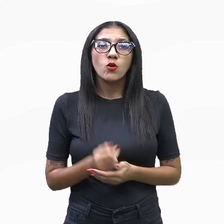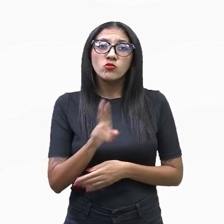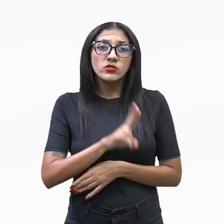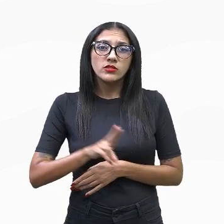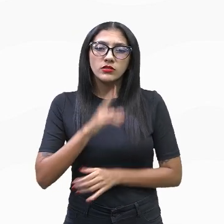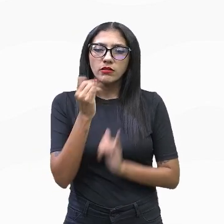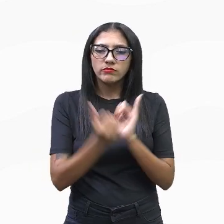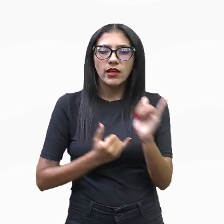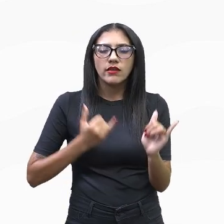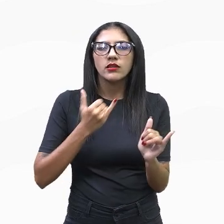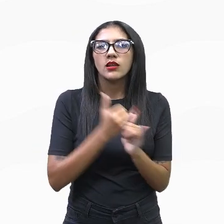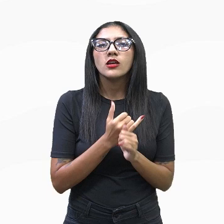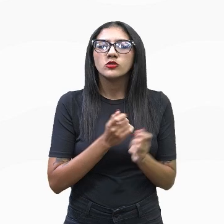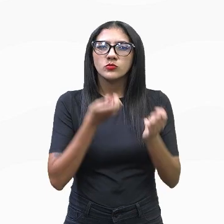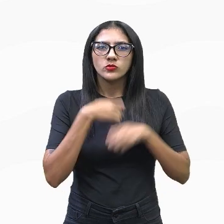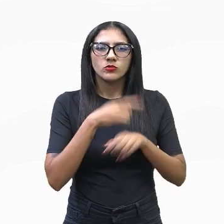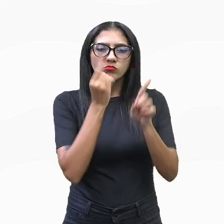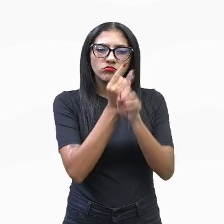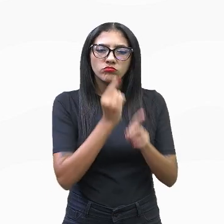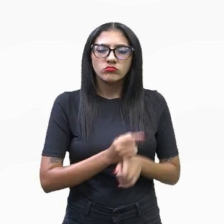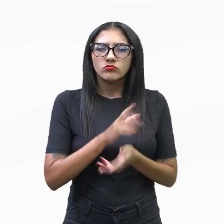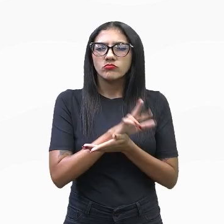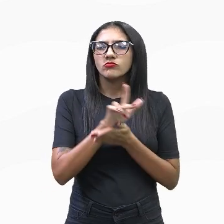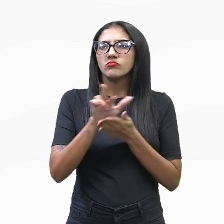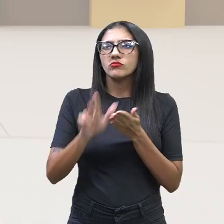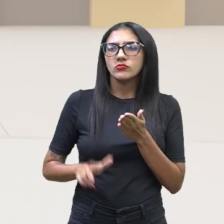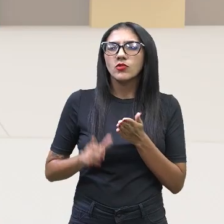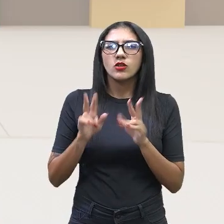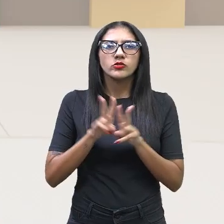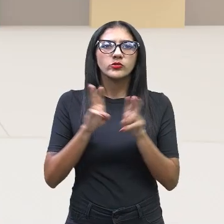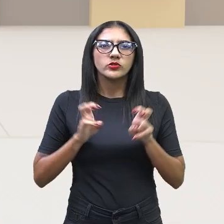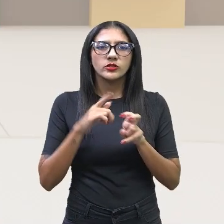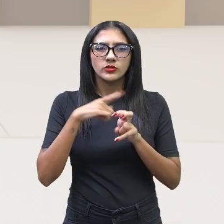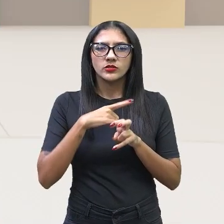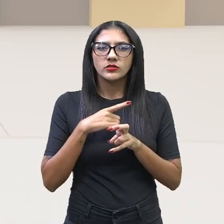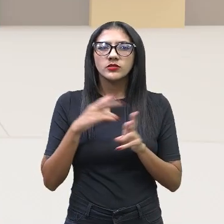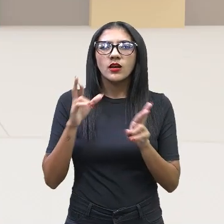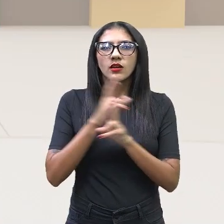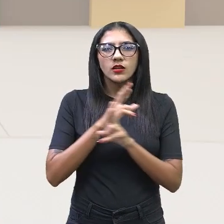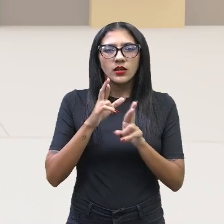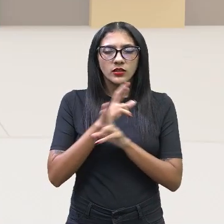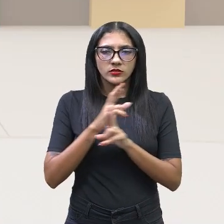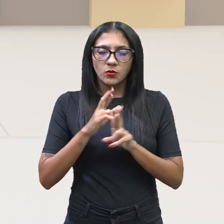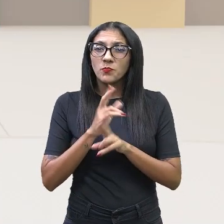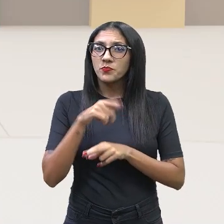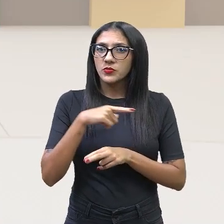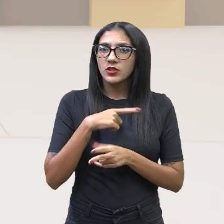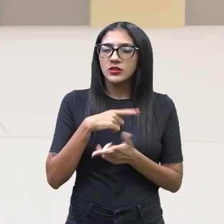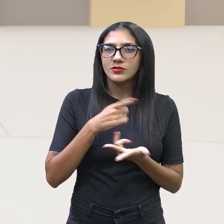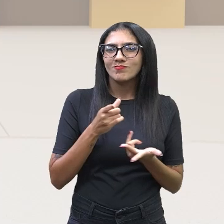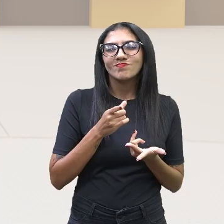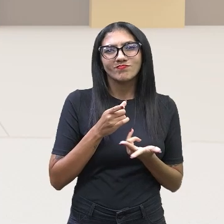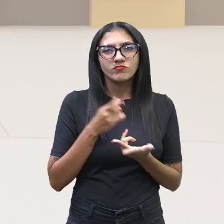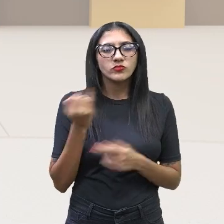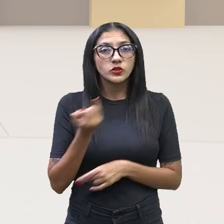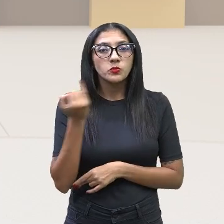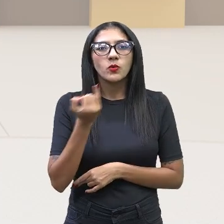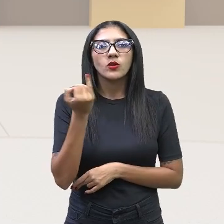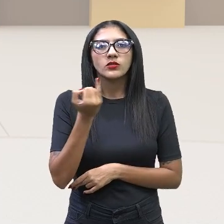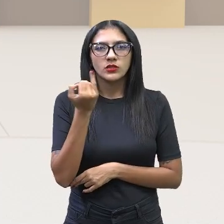internet, descobrir mais sobre esse assunto, que ele é tão específico